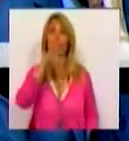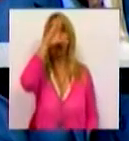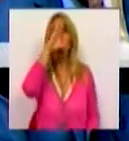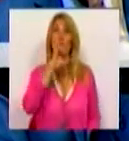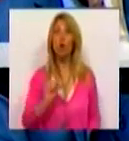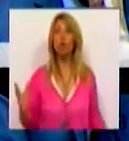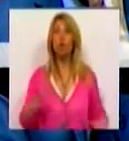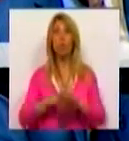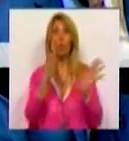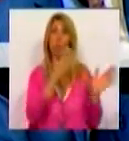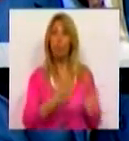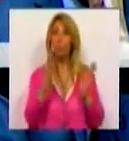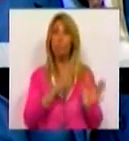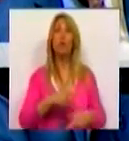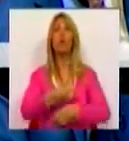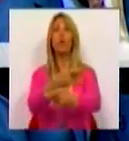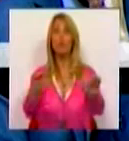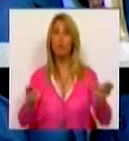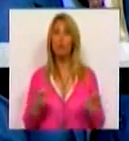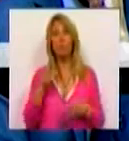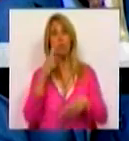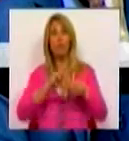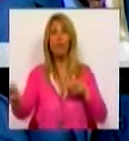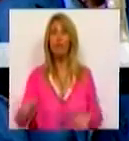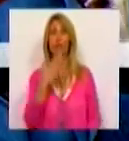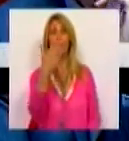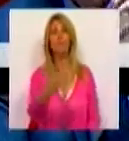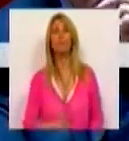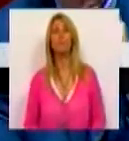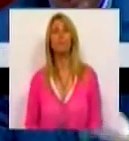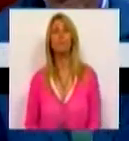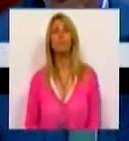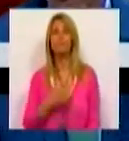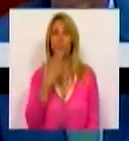a produção, a distribuição e a da energia. Muito obrigado. Muito obrigado.